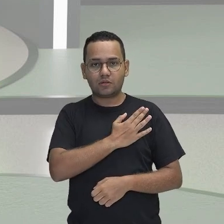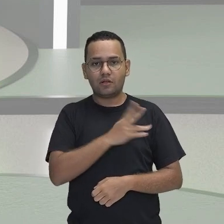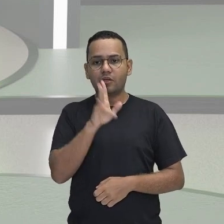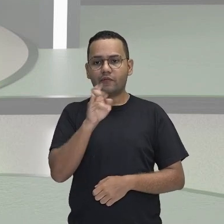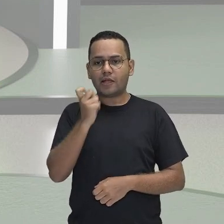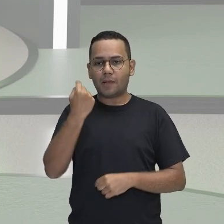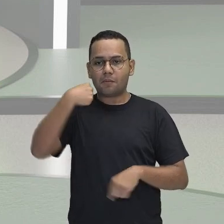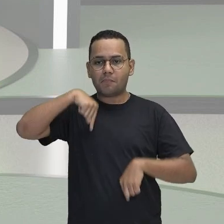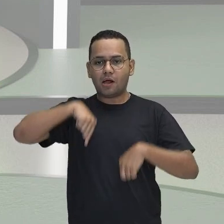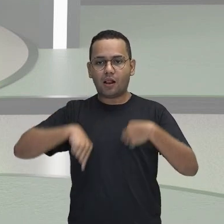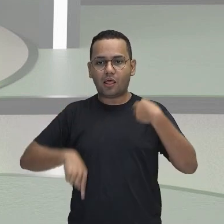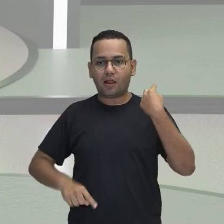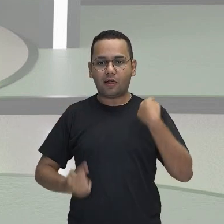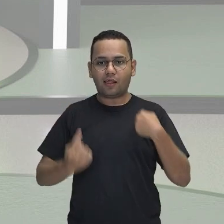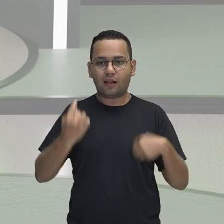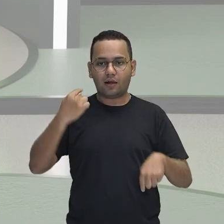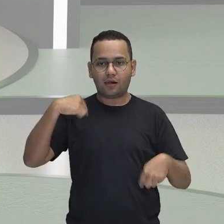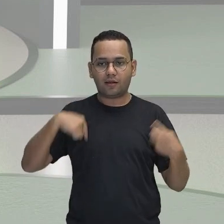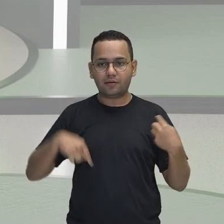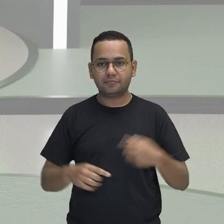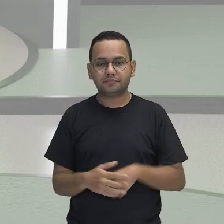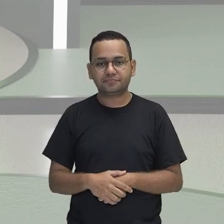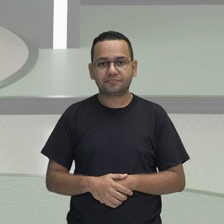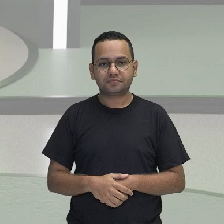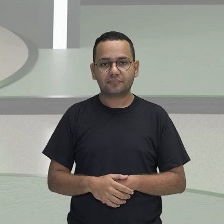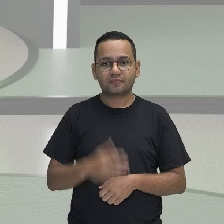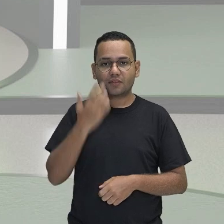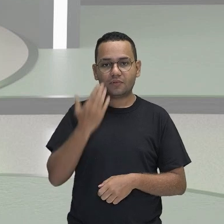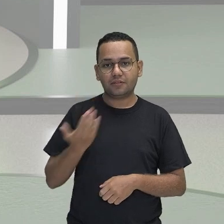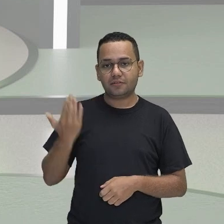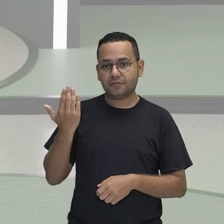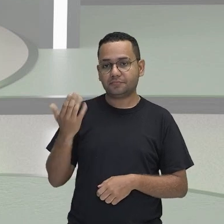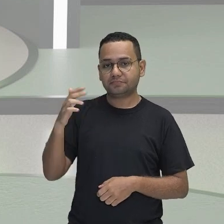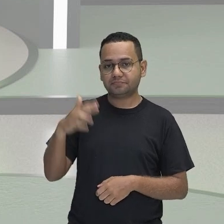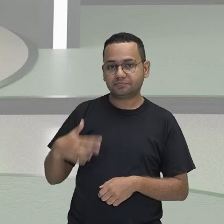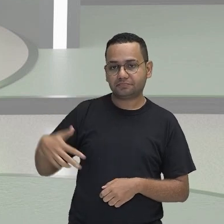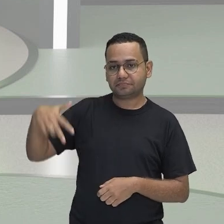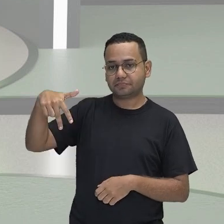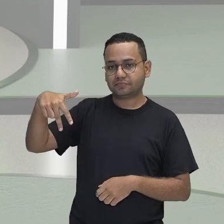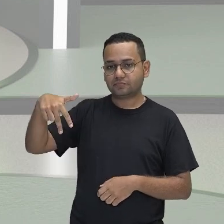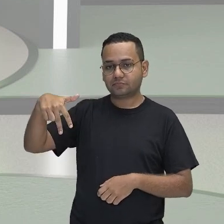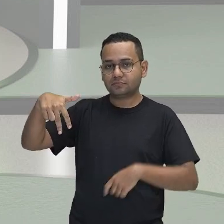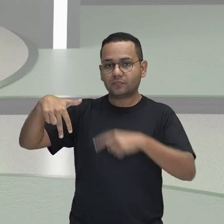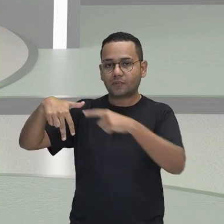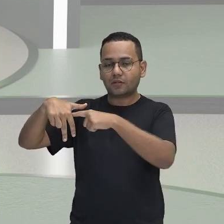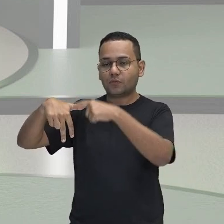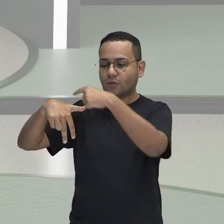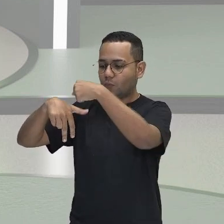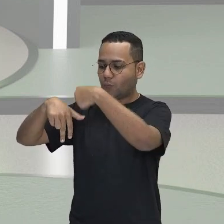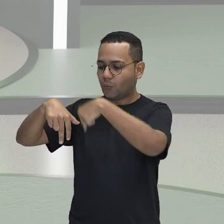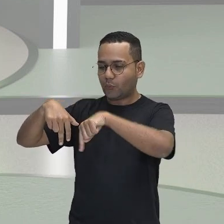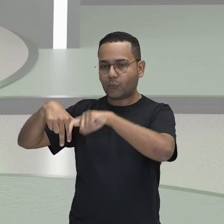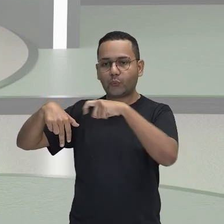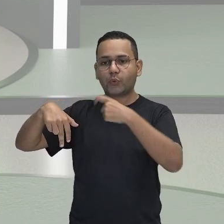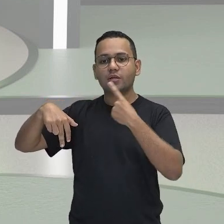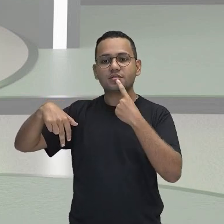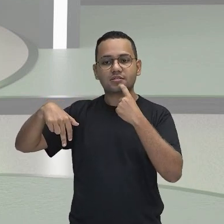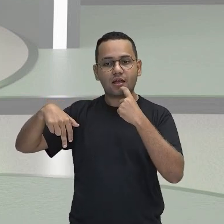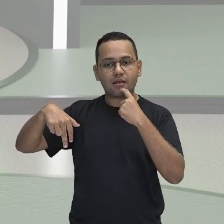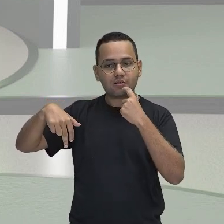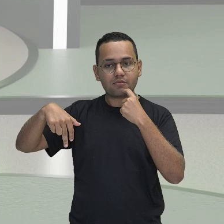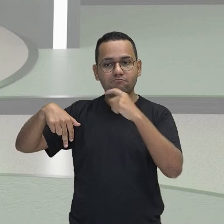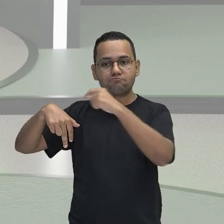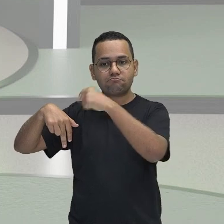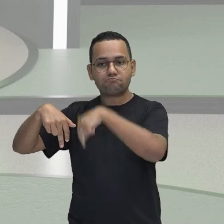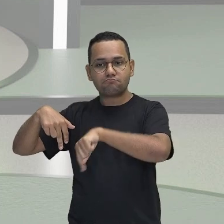você observa no nosso bonequinho representando o homem, né, os vasos vermelhos e vasos azuis, fazendo